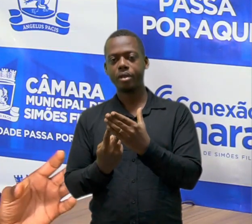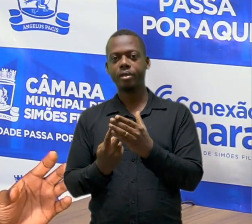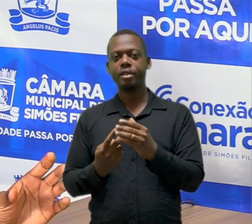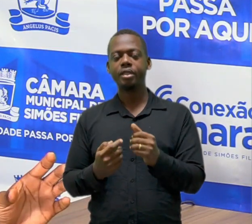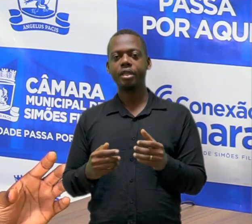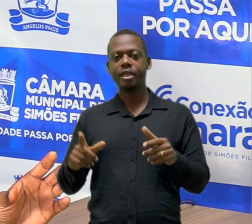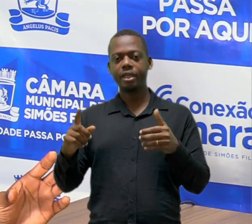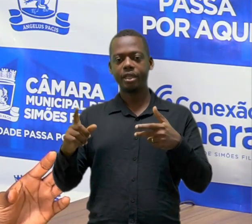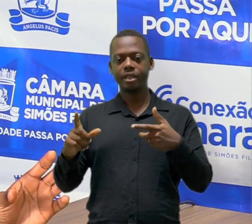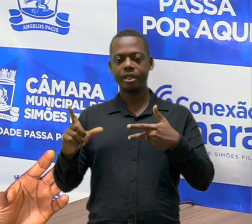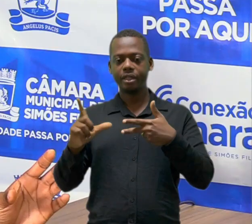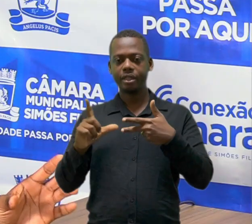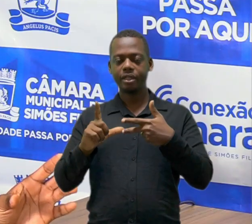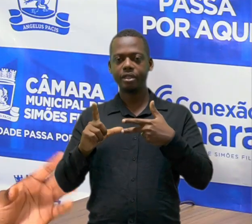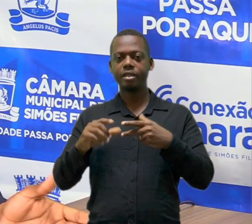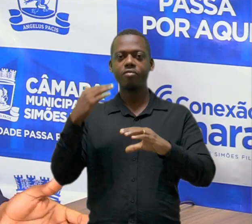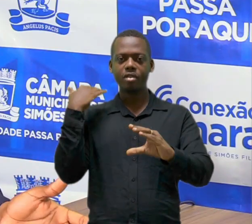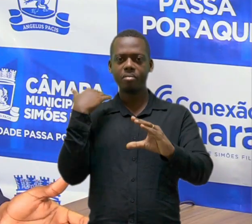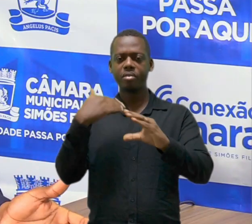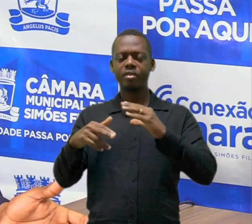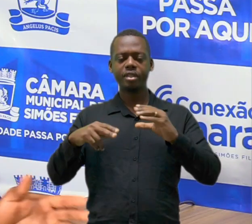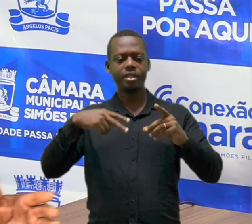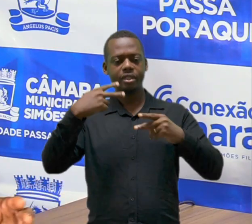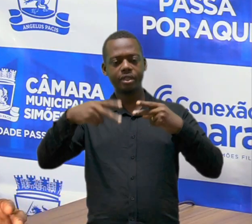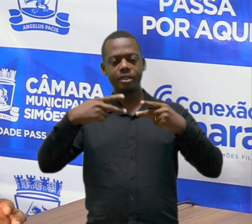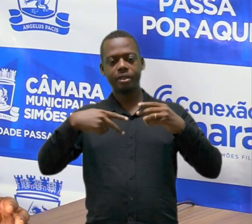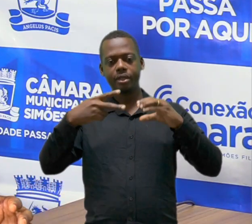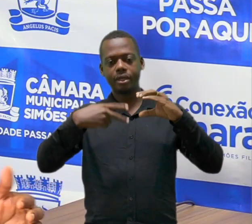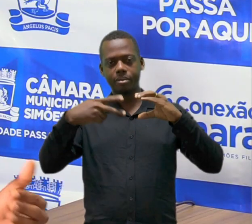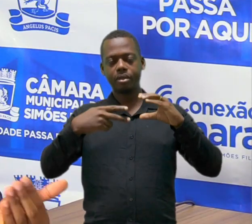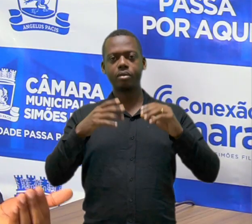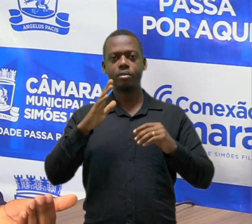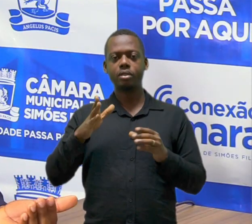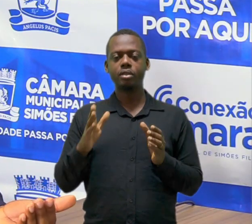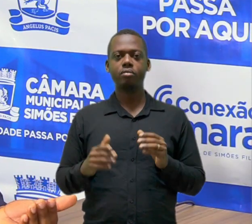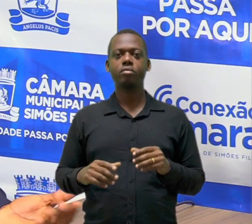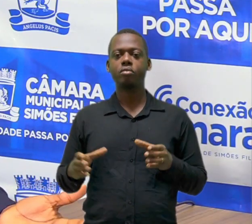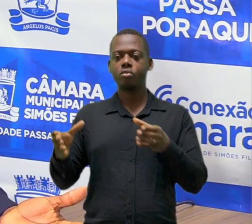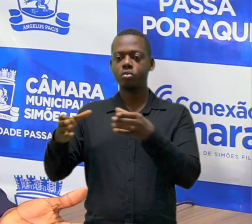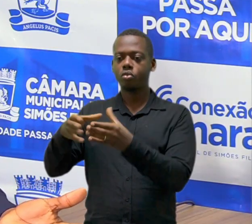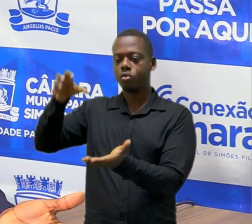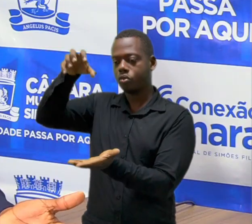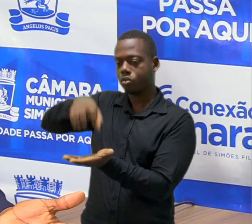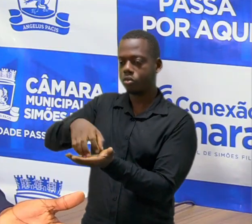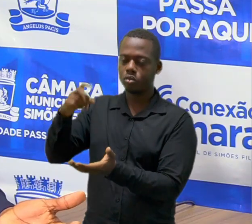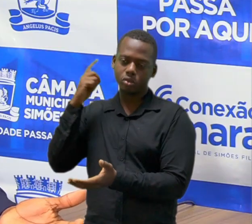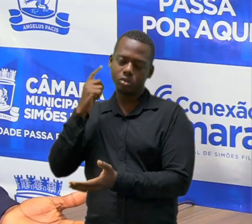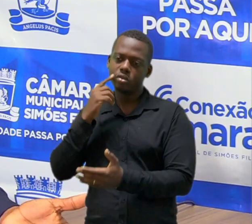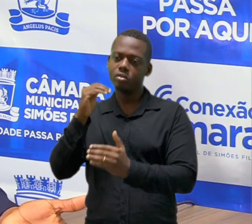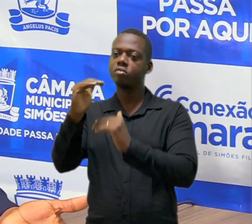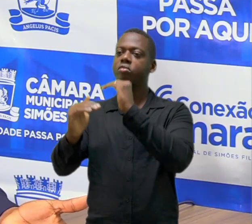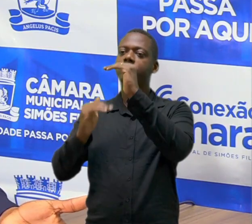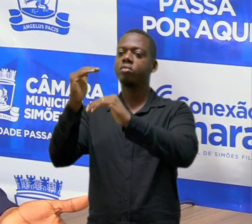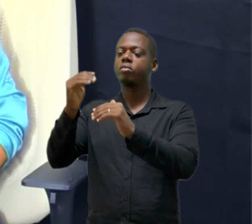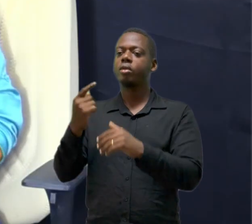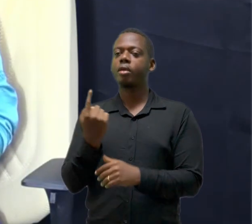Legislativa. Sim, é um sonho. A Central de Libras. Libras. Então a gente vê que há avanços. Muitos avanços. E com certeza vamos inaugurar também a primeira escola